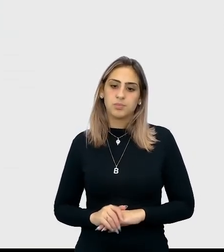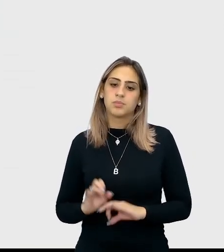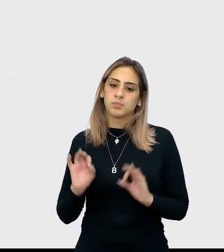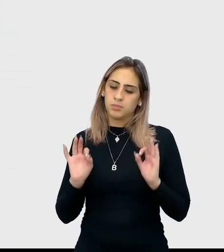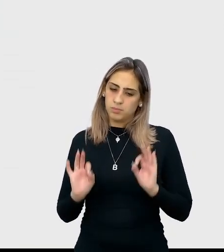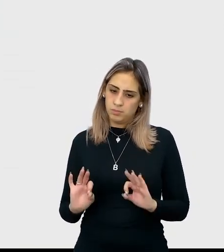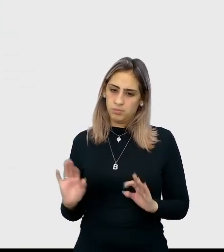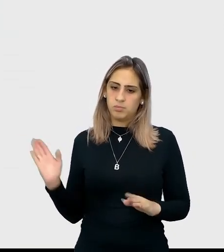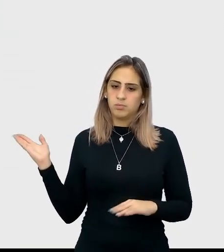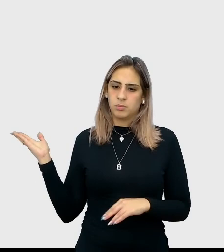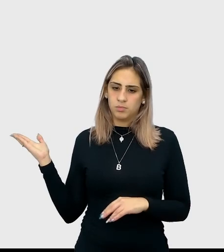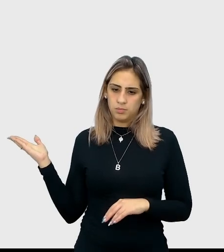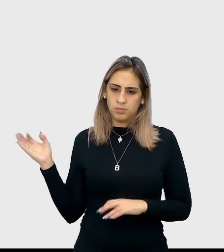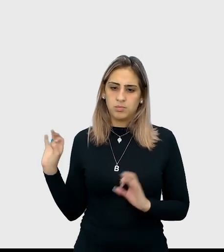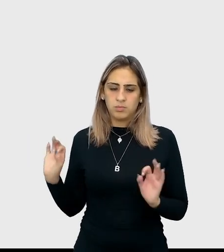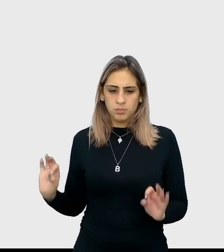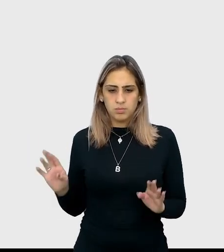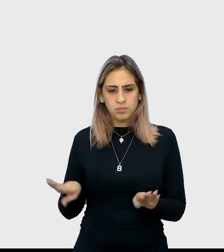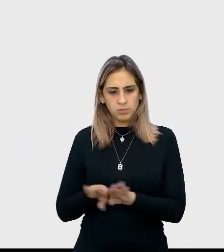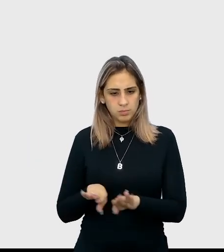350.957.